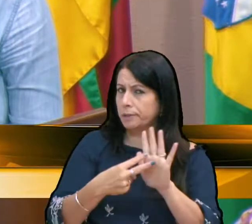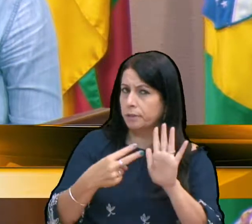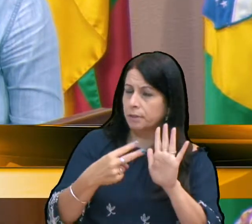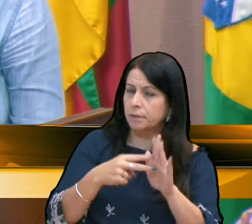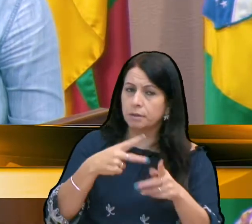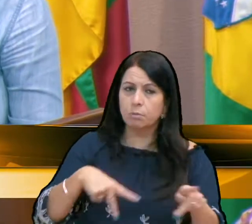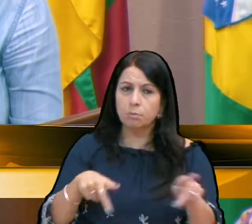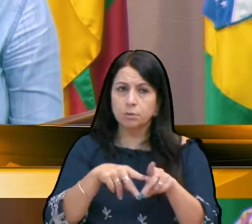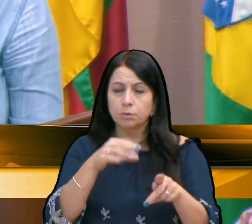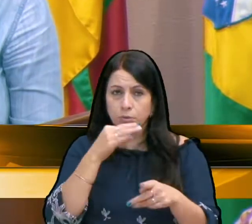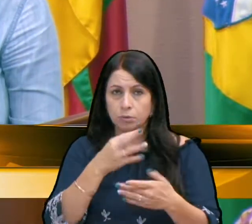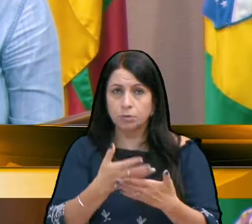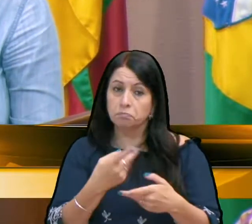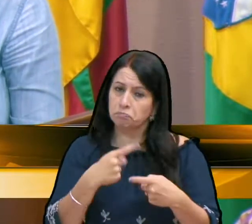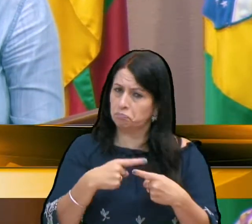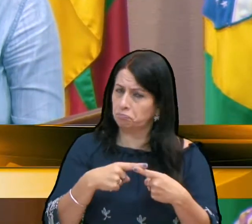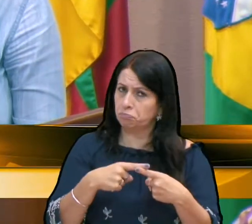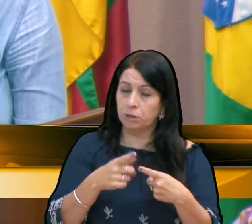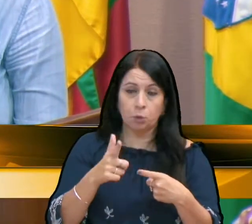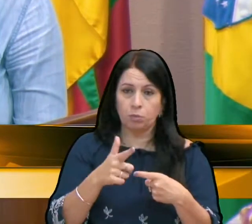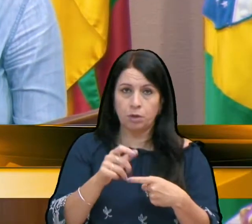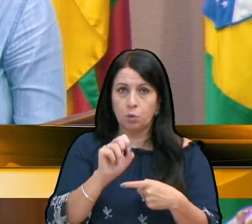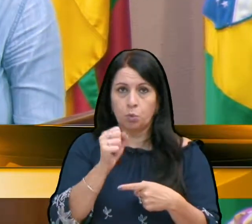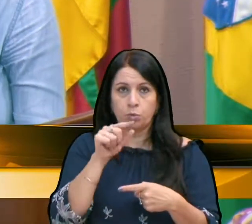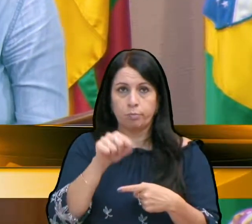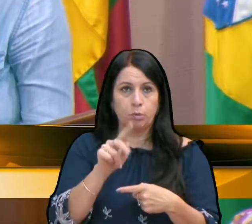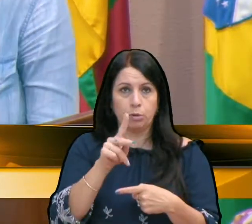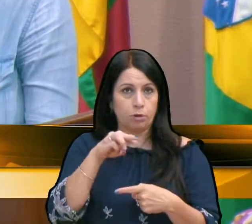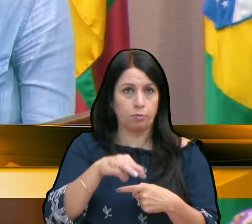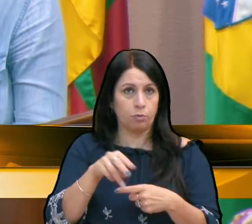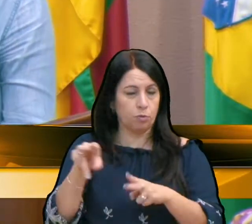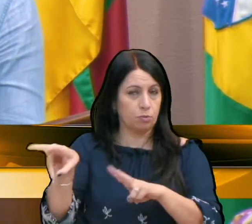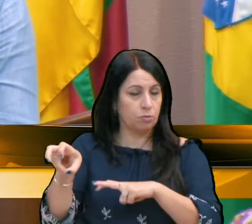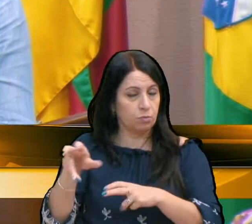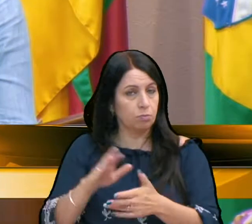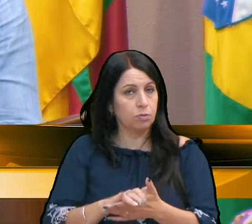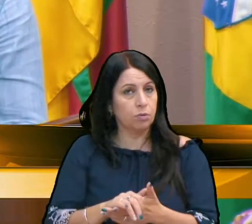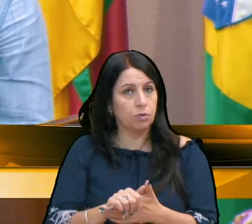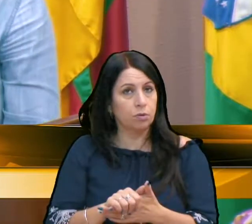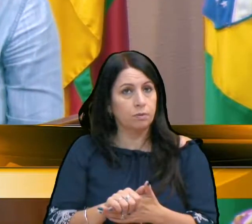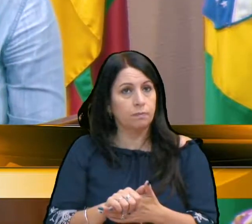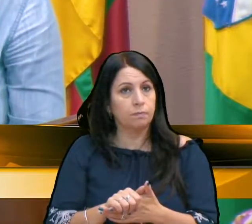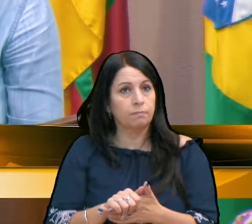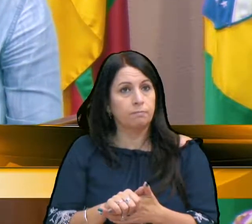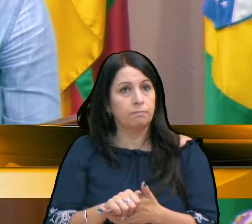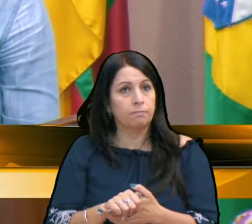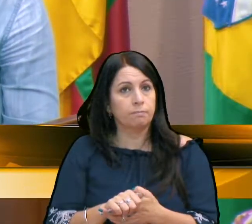população caxiense, né, porque não temos 8 mil quilômetros de estradas do interior. E,